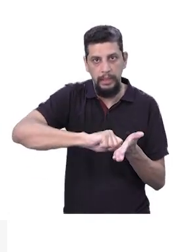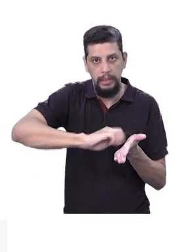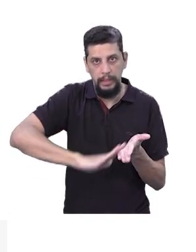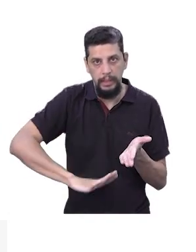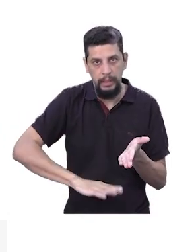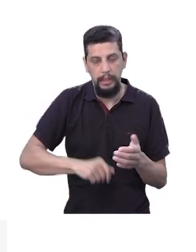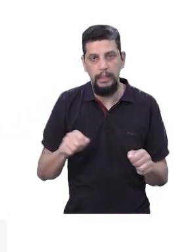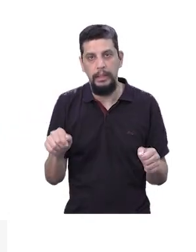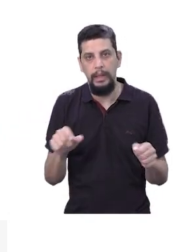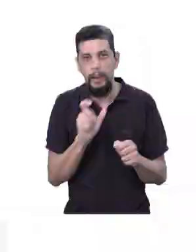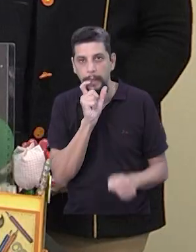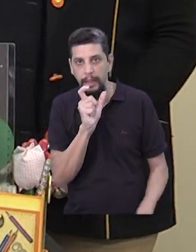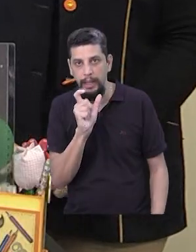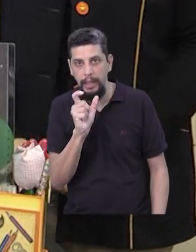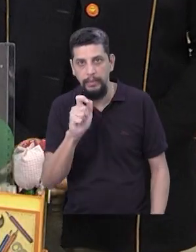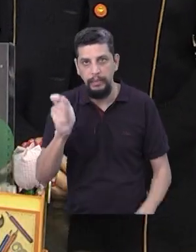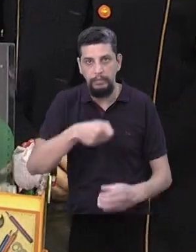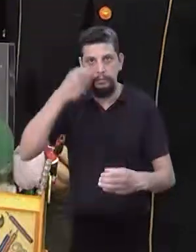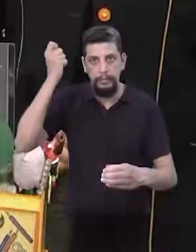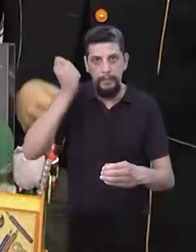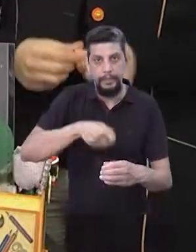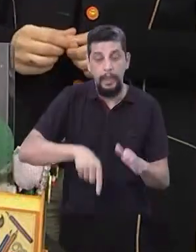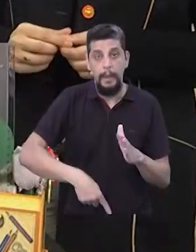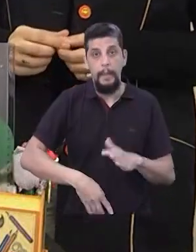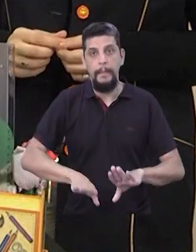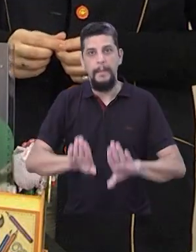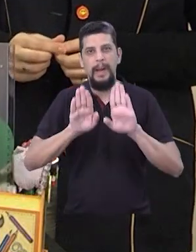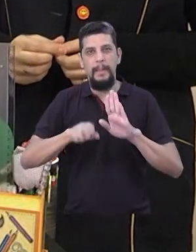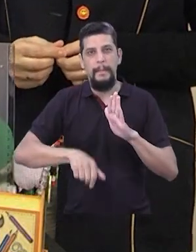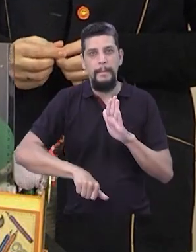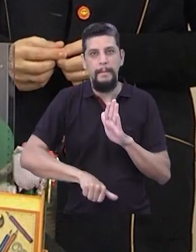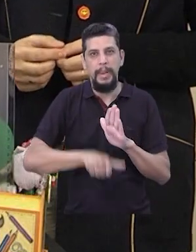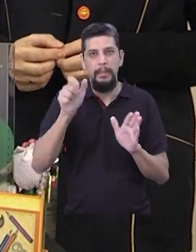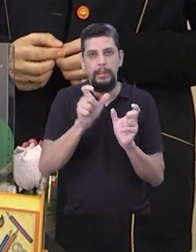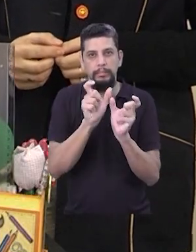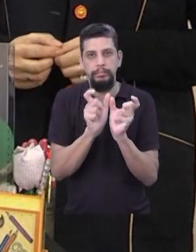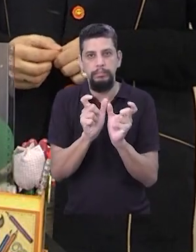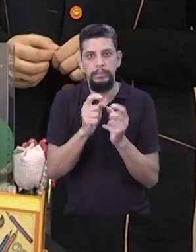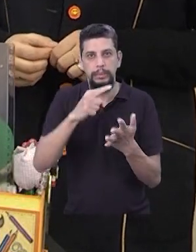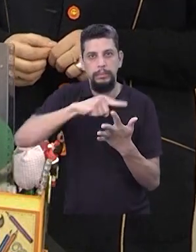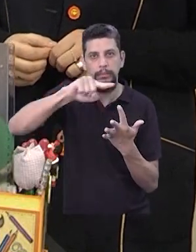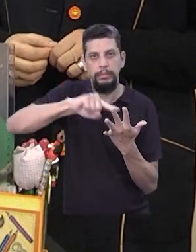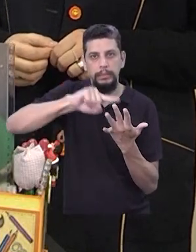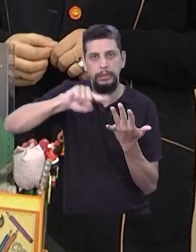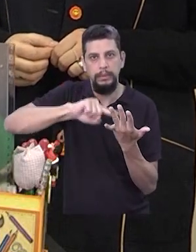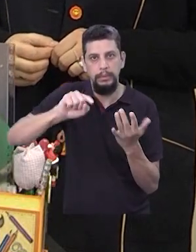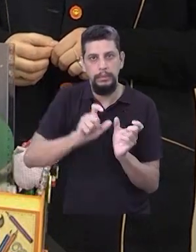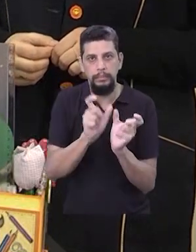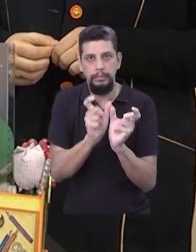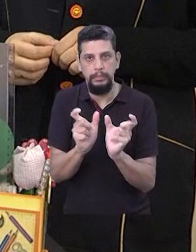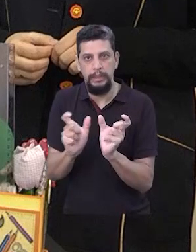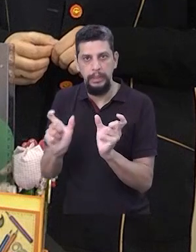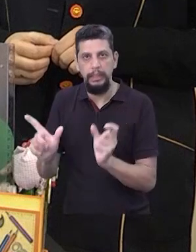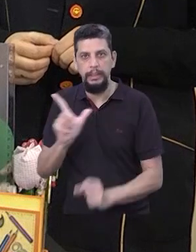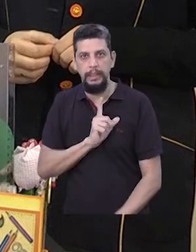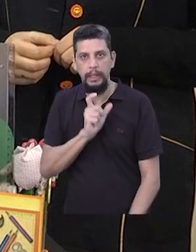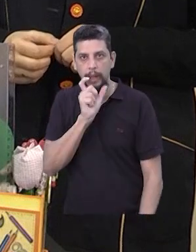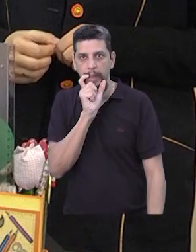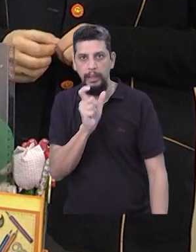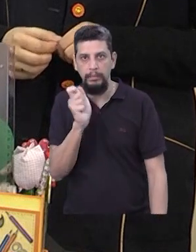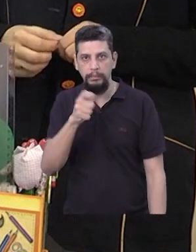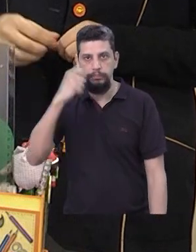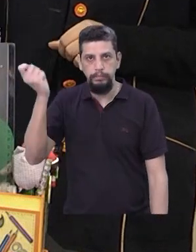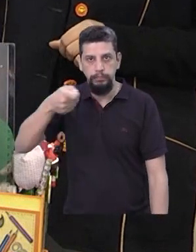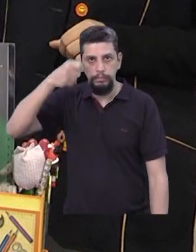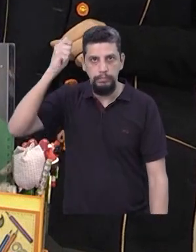palavra mágico. Mas para a gente fazer essa atividade, nós vamos primeiro contar quantas sílabas tem a palavra mágico. Vamos ver?